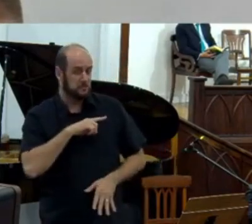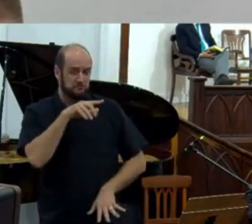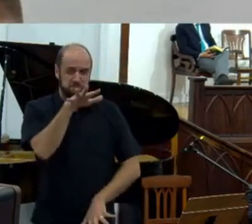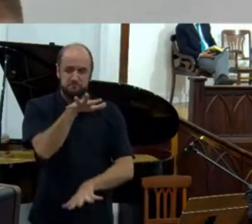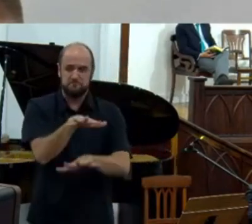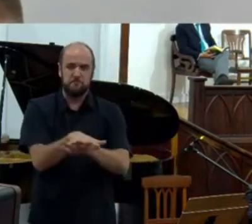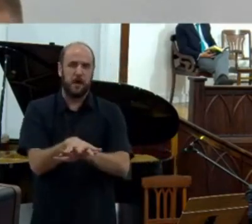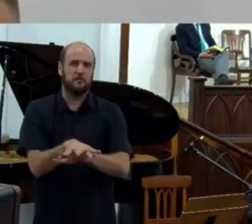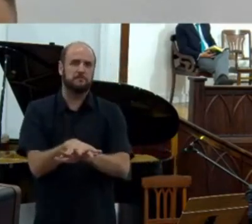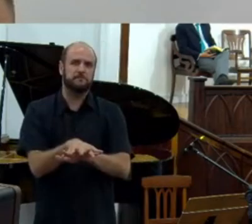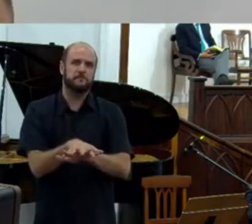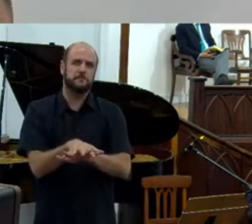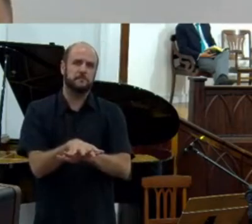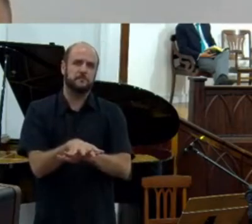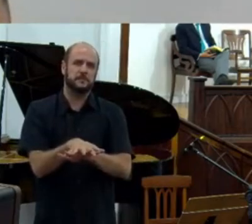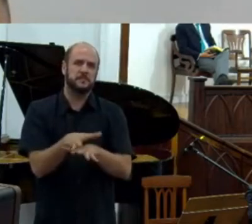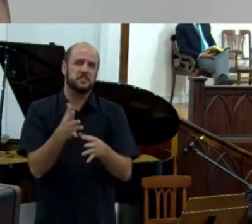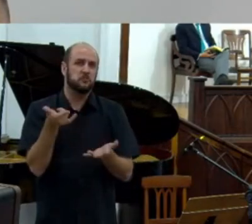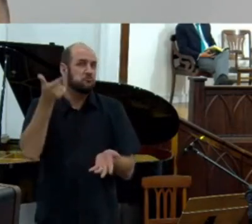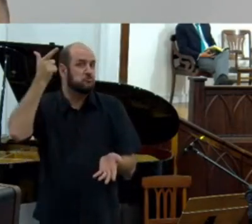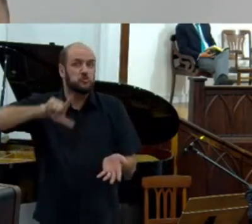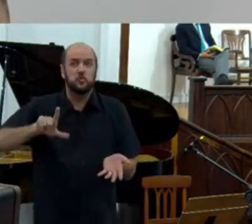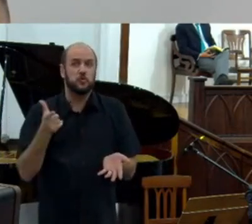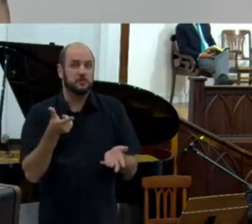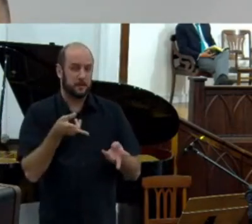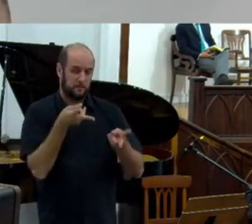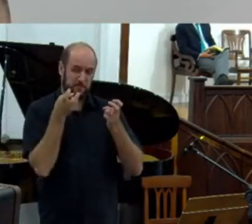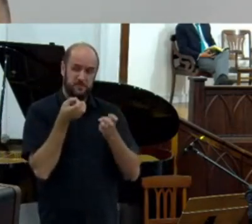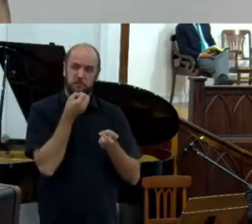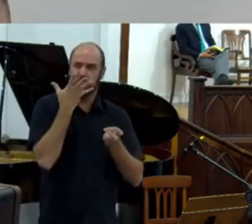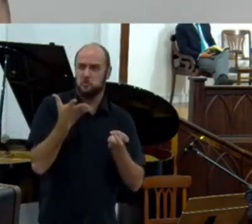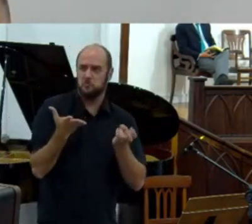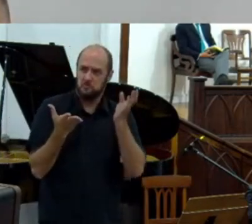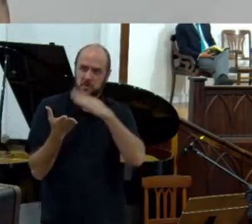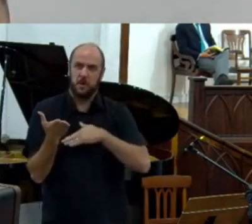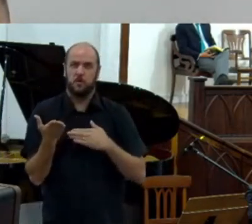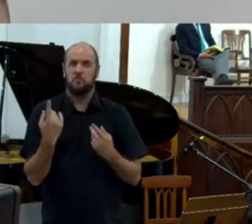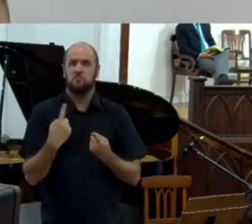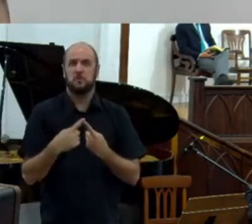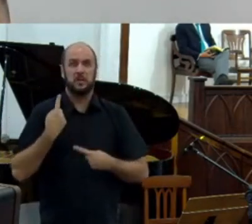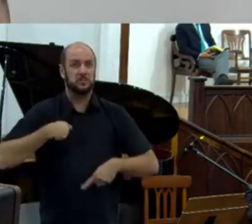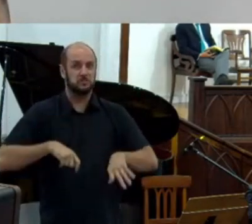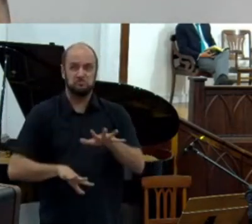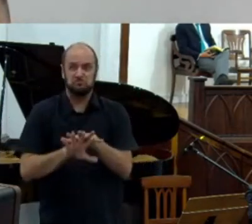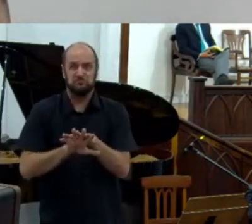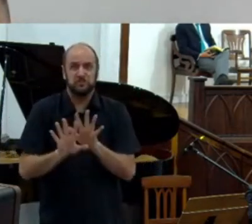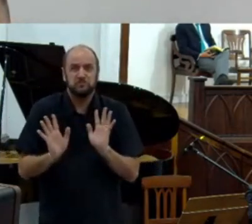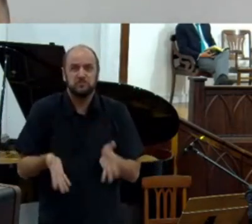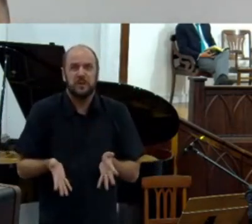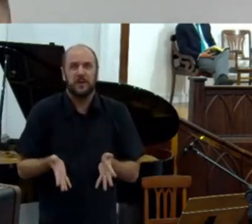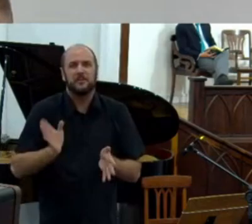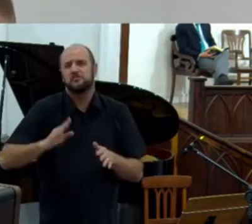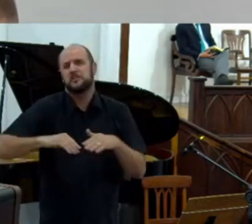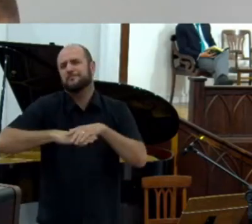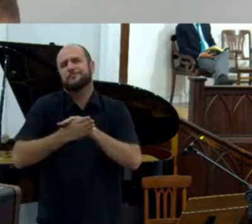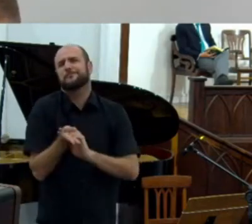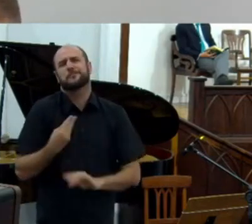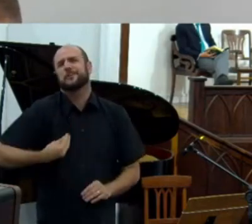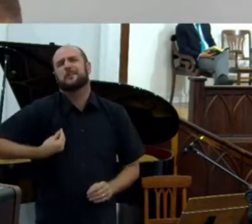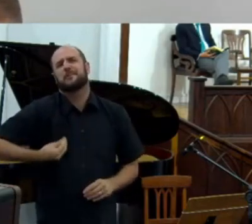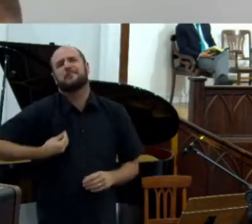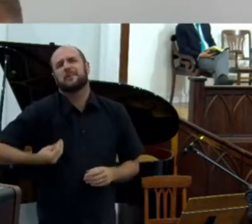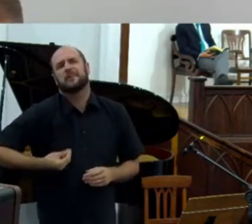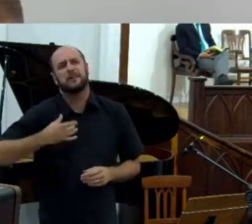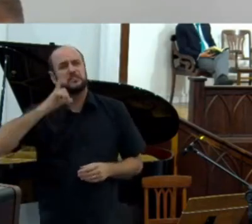ponto a eles que nós muitas vezes não conseguimos mais julgar se eles são bons ambientes ou não. Na verdade, eles já são tão rotineiros para a nossa